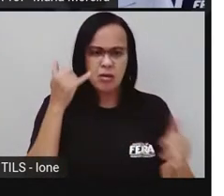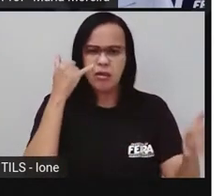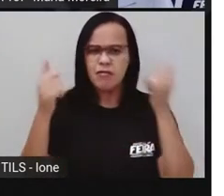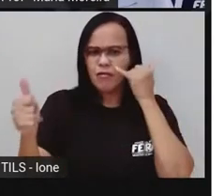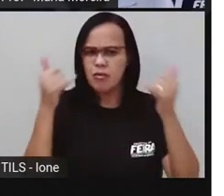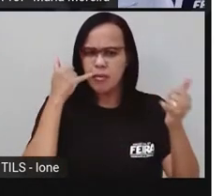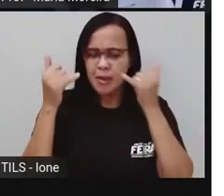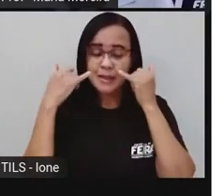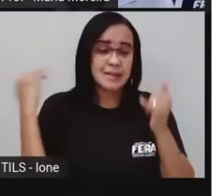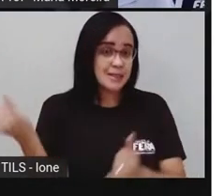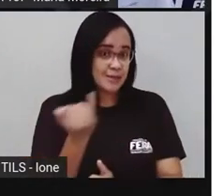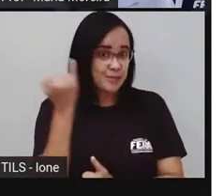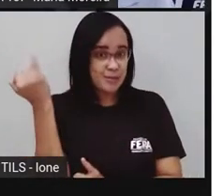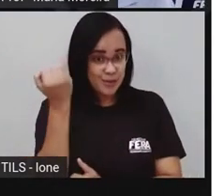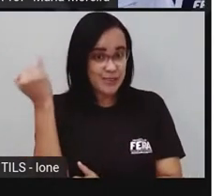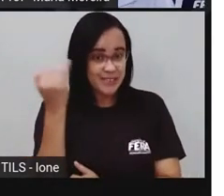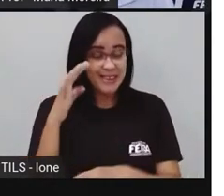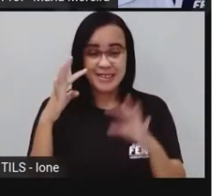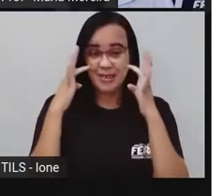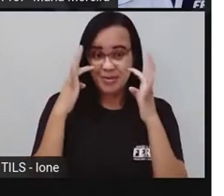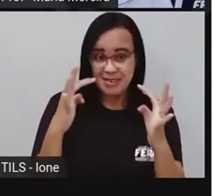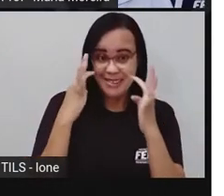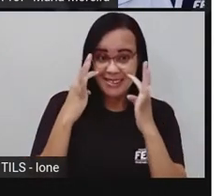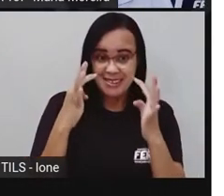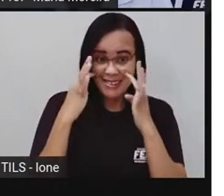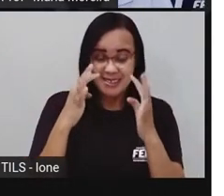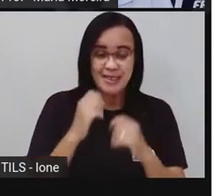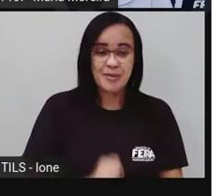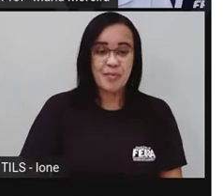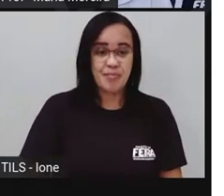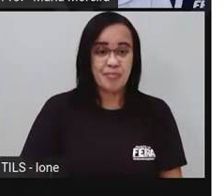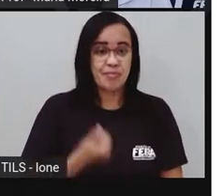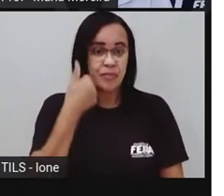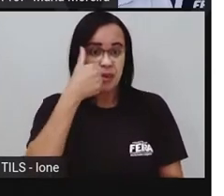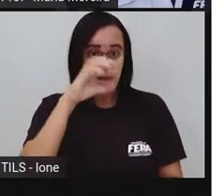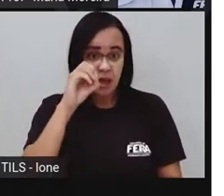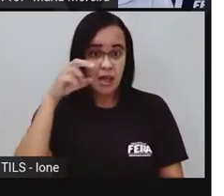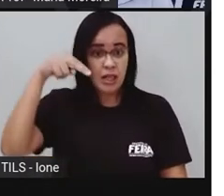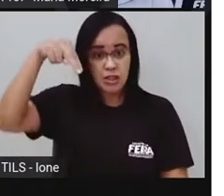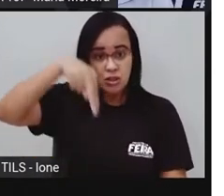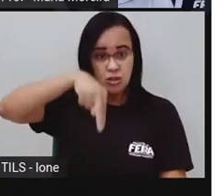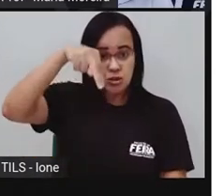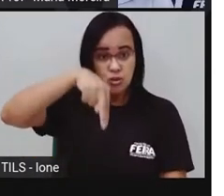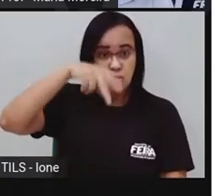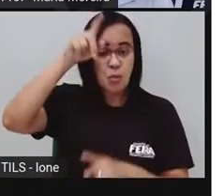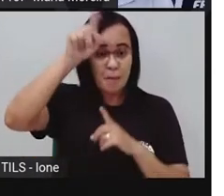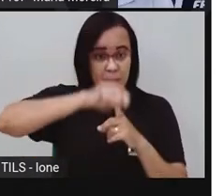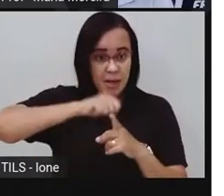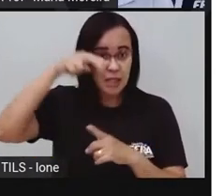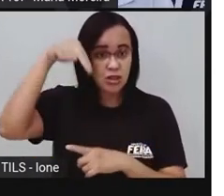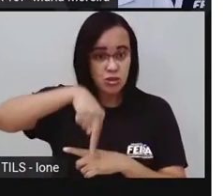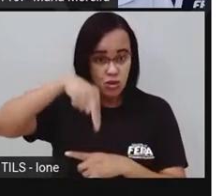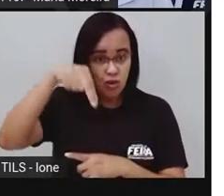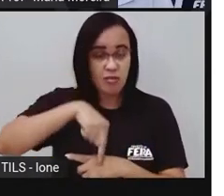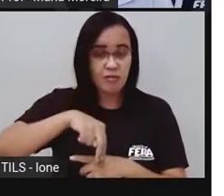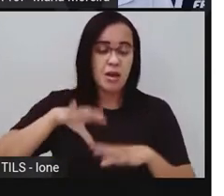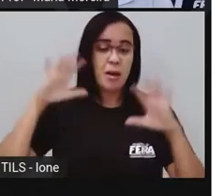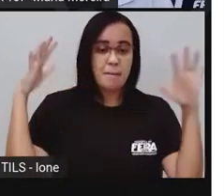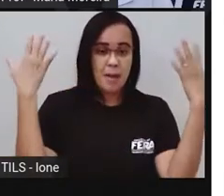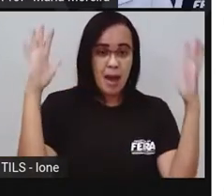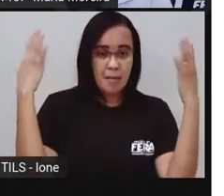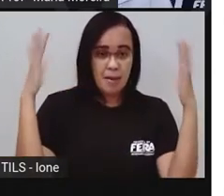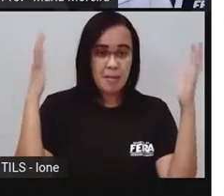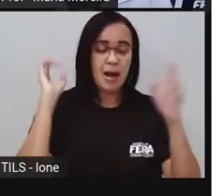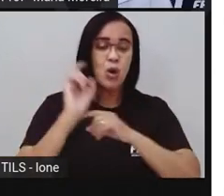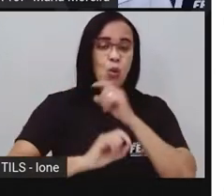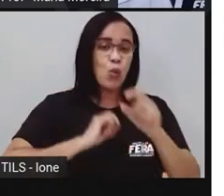informação que para vocês Preste atenção no dia dez de novembro é com e do Dia Nacional